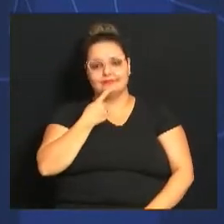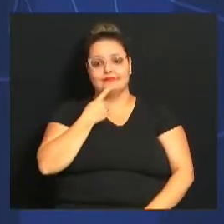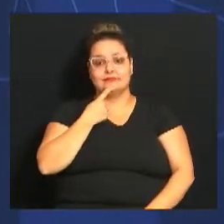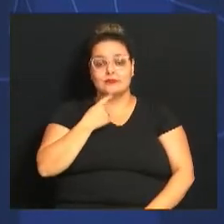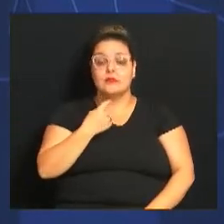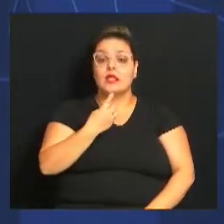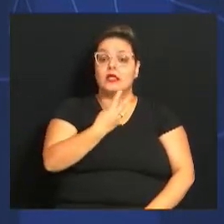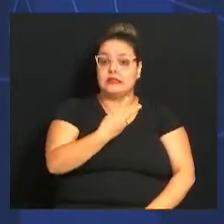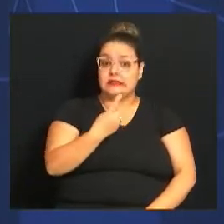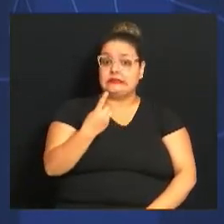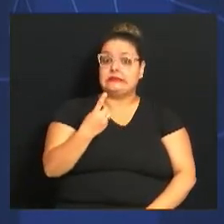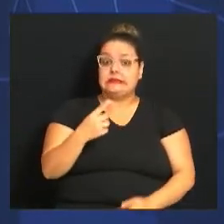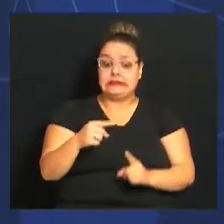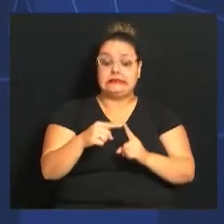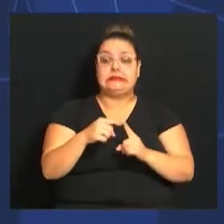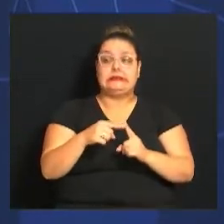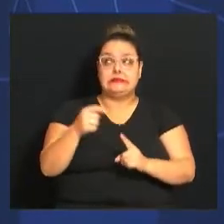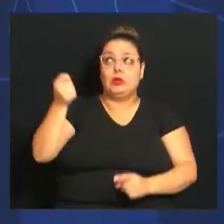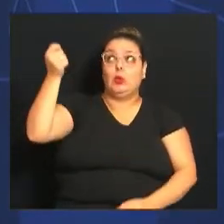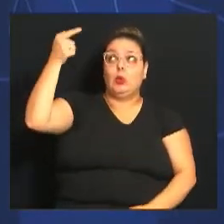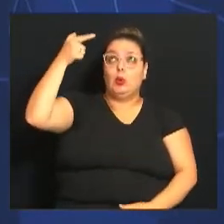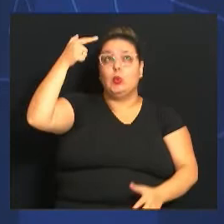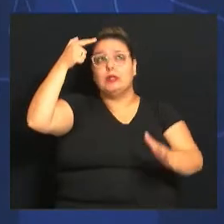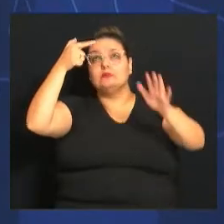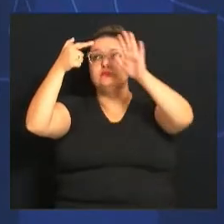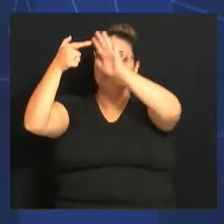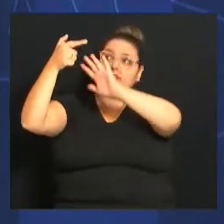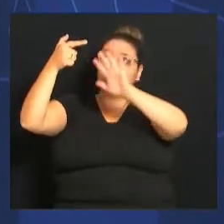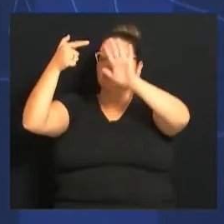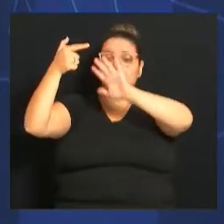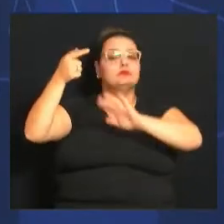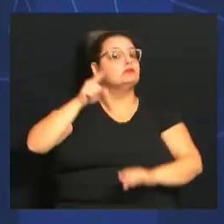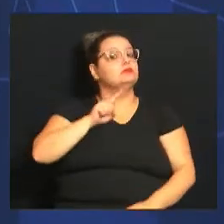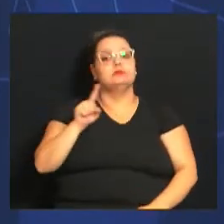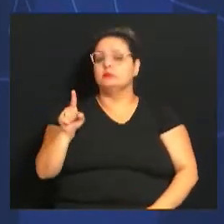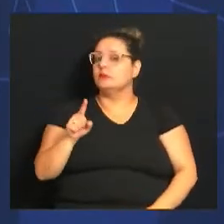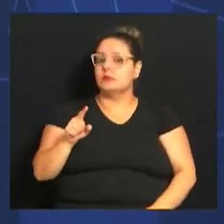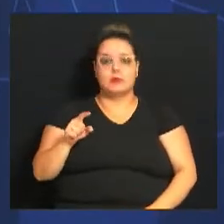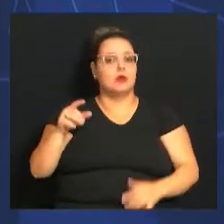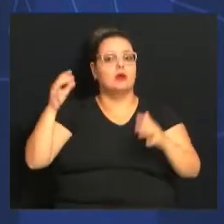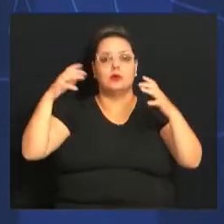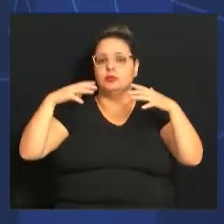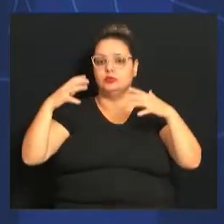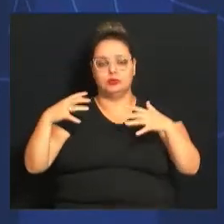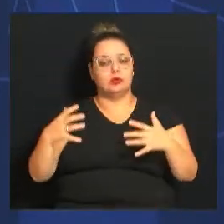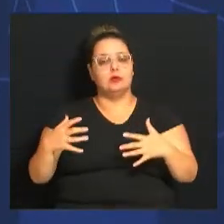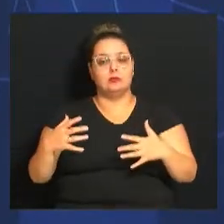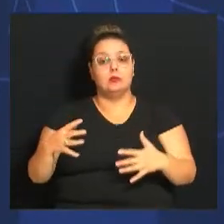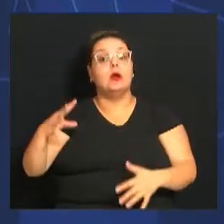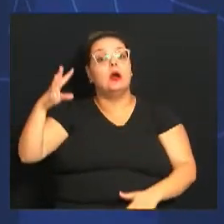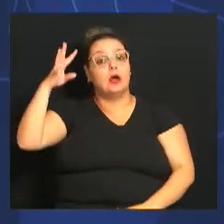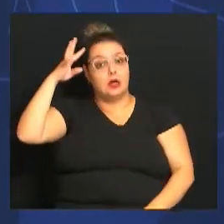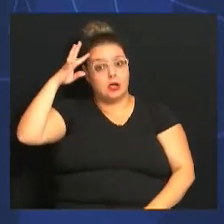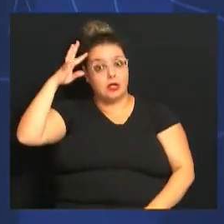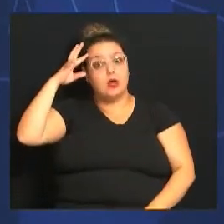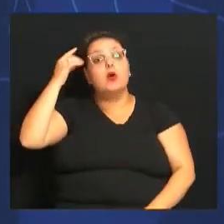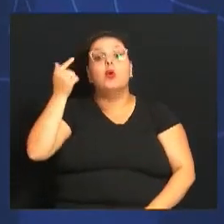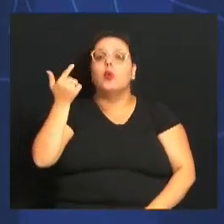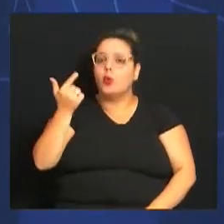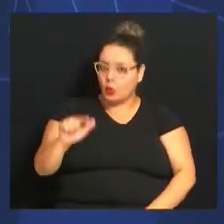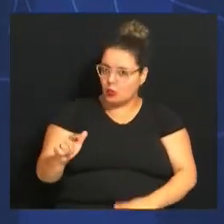31 graus, sol aparecendo entre nuvens, não tem previsão de chuva. Para amanhã, quarta-feira, segue